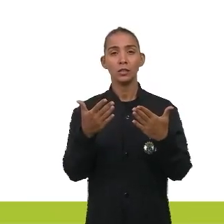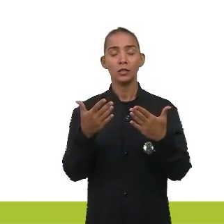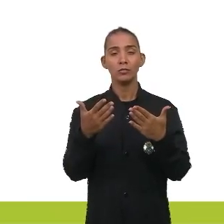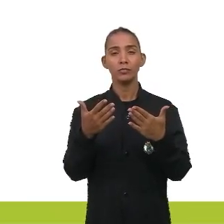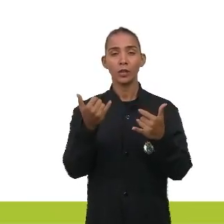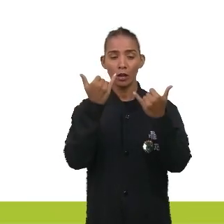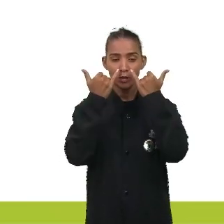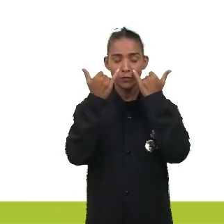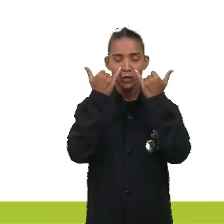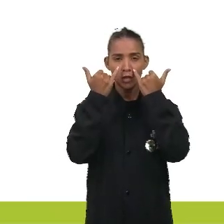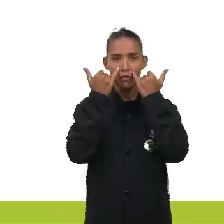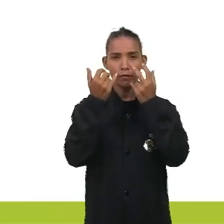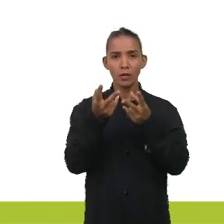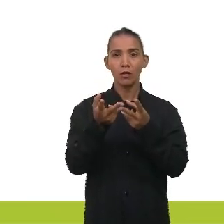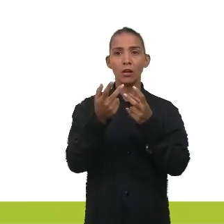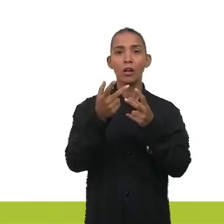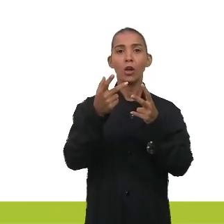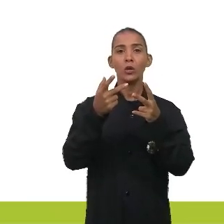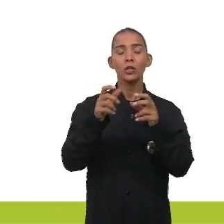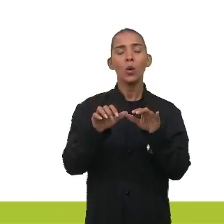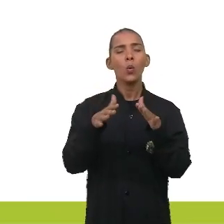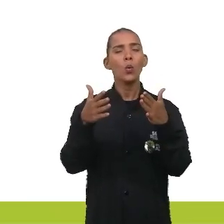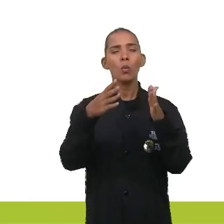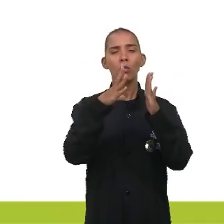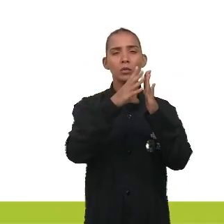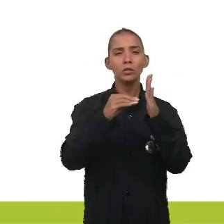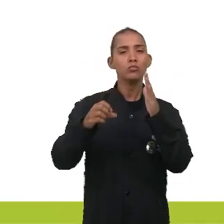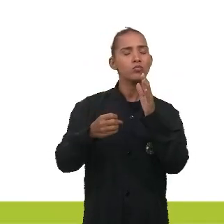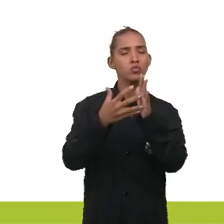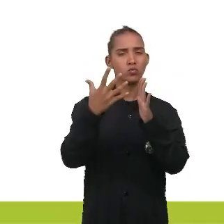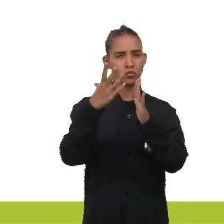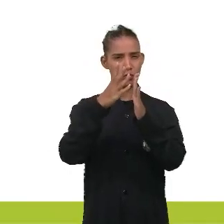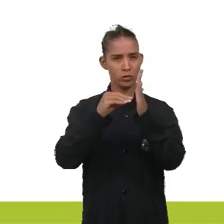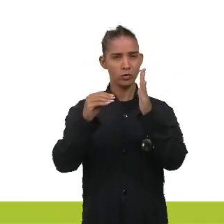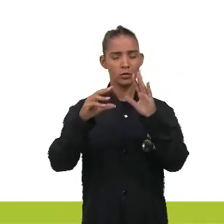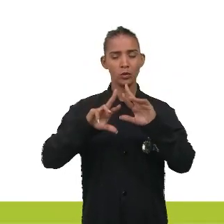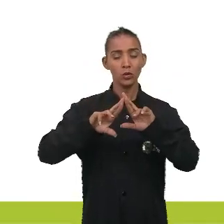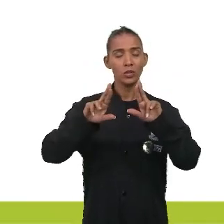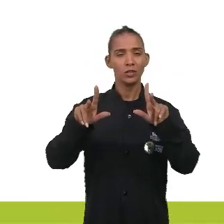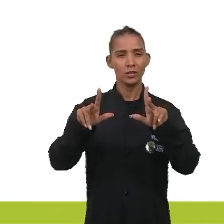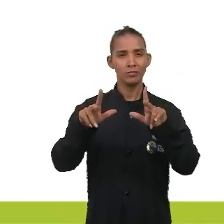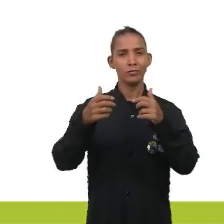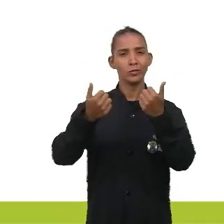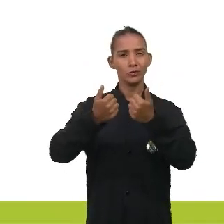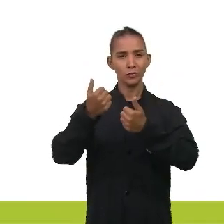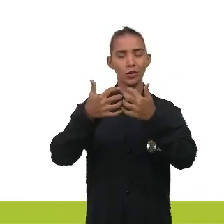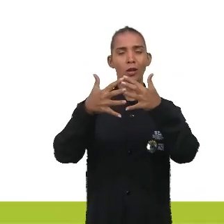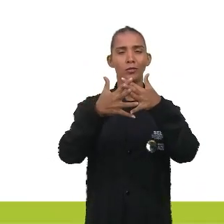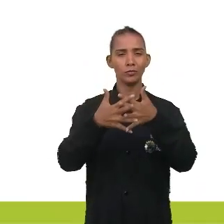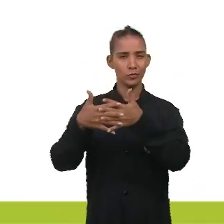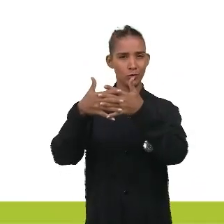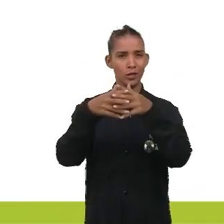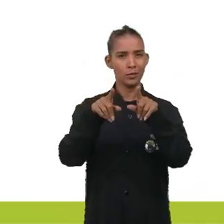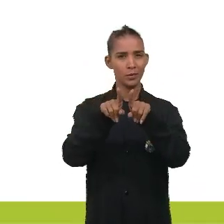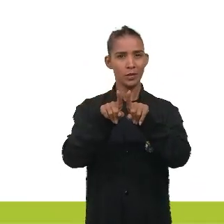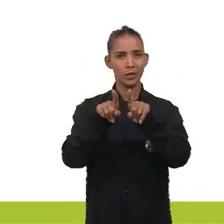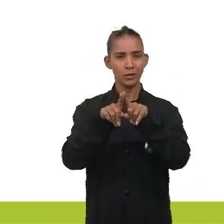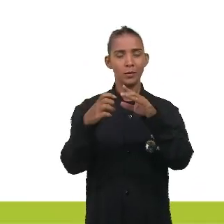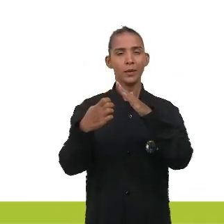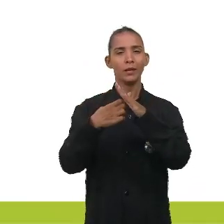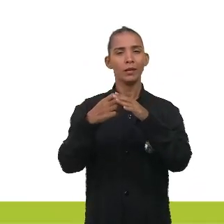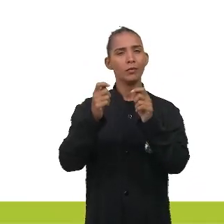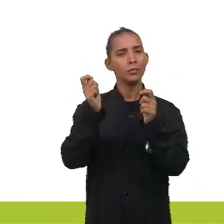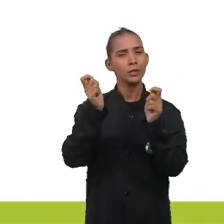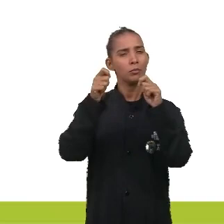informações, quantos são os modelos distintos do brinquedo caminhão cegonha que a empresa pode